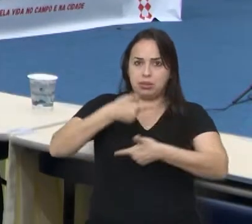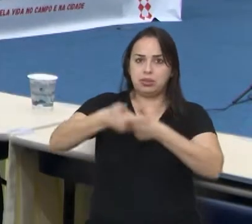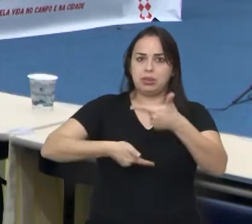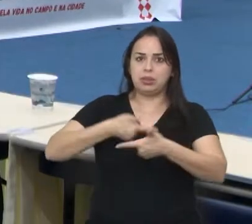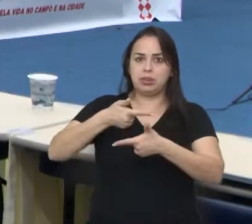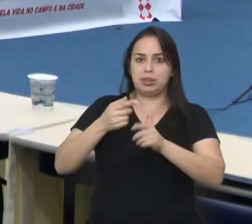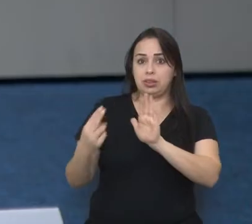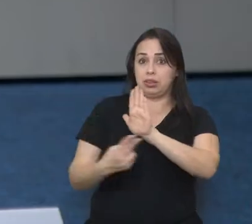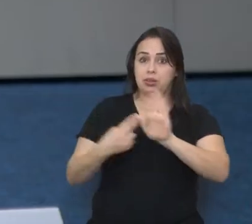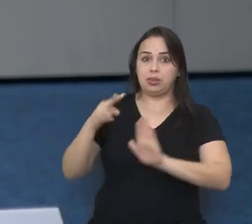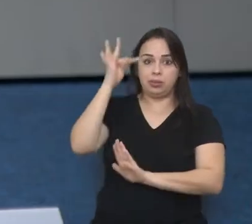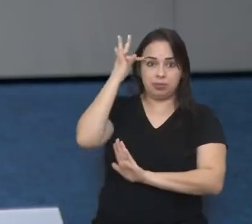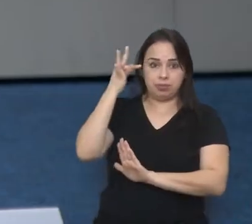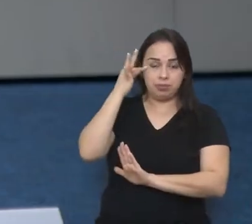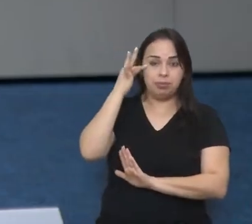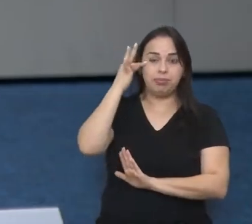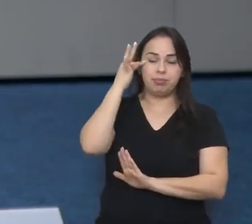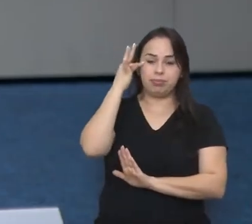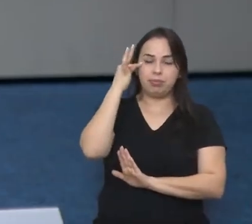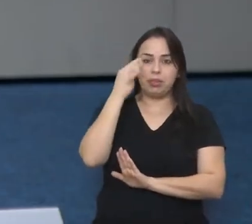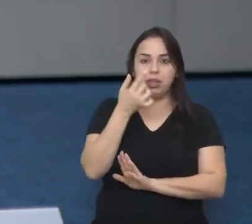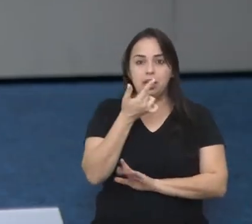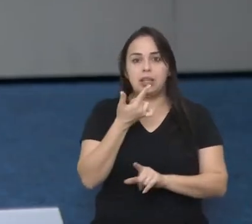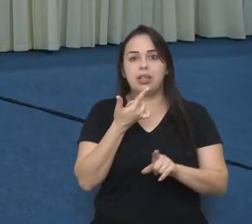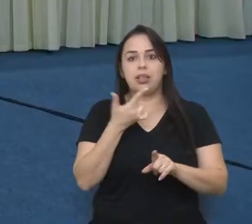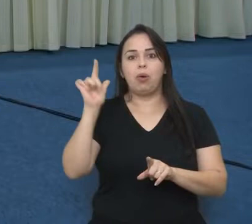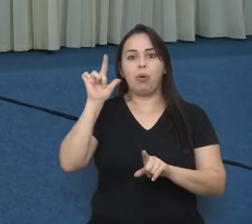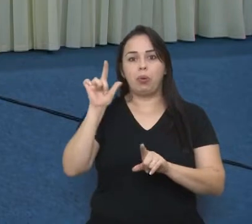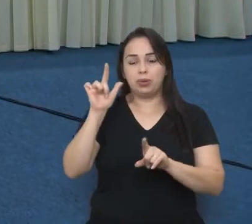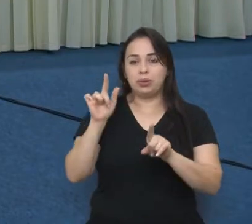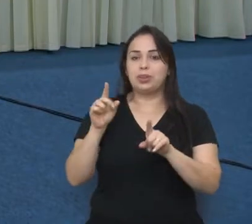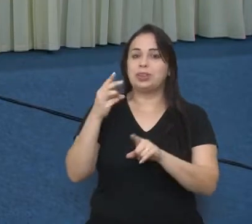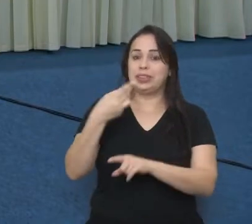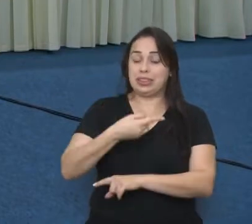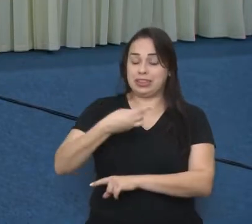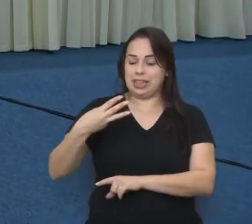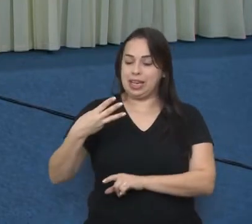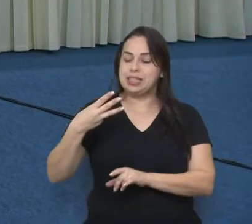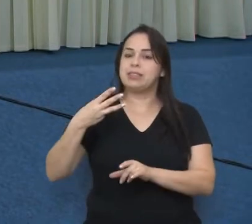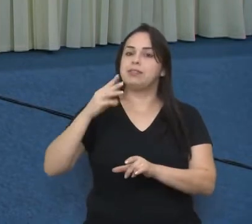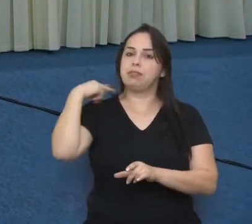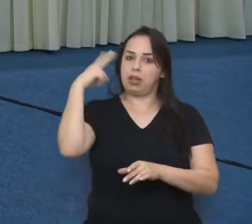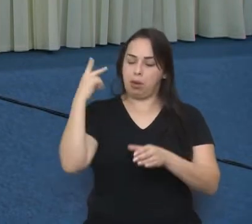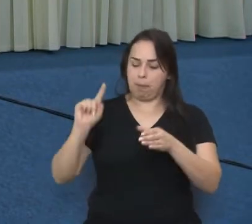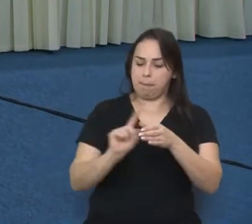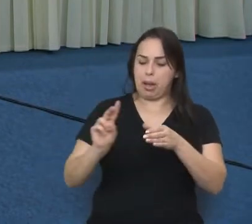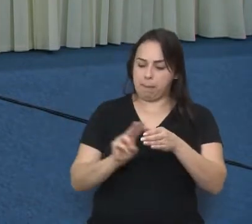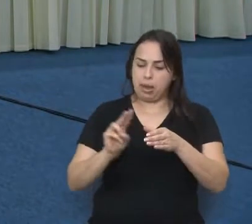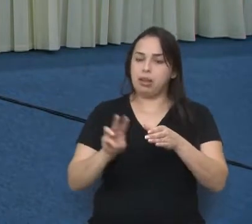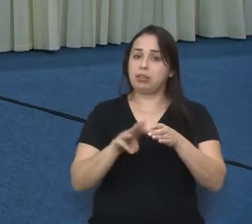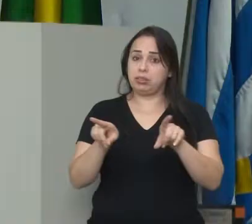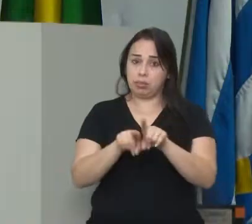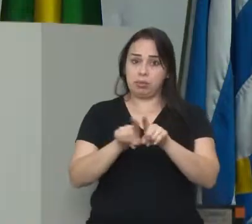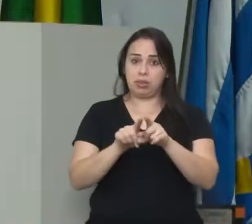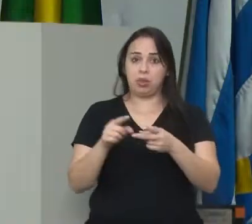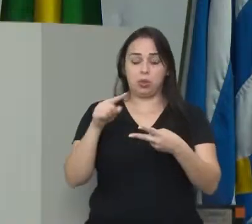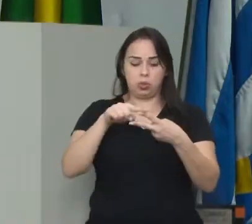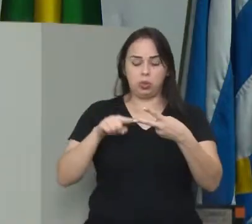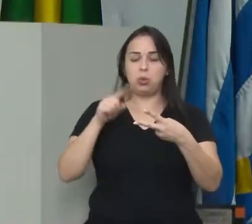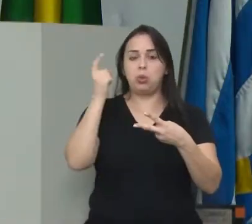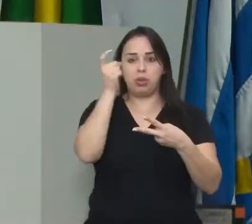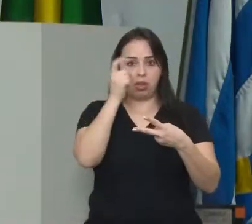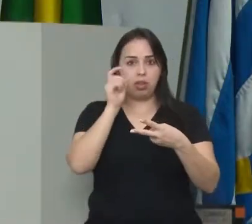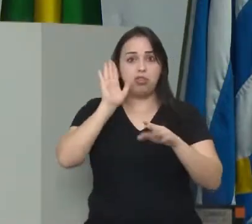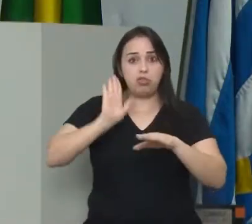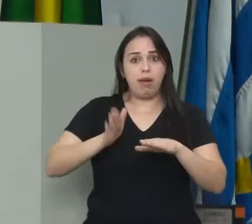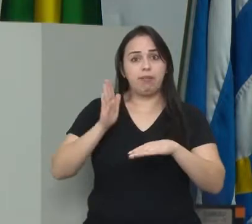instituição dos trabalhos é de autoria do vereador Tomás Henrique e outros 13 parlamentares também participam do grupo. 2 reuniões